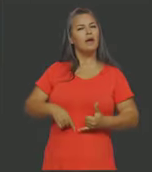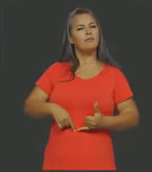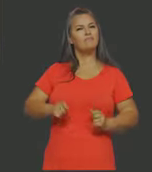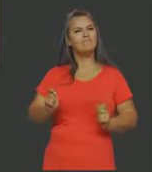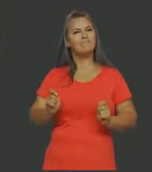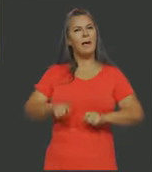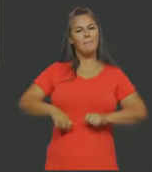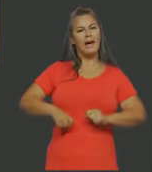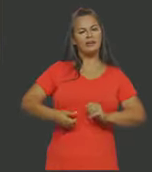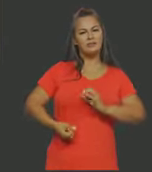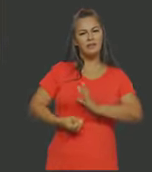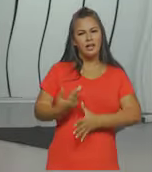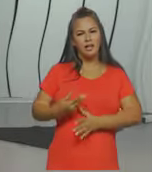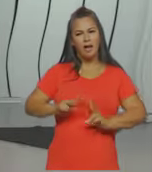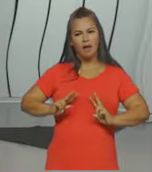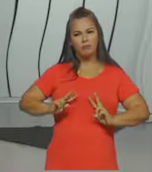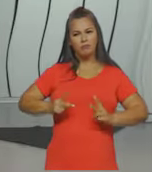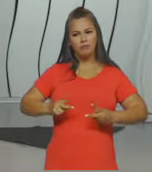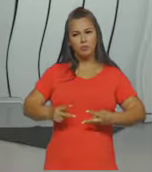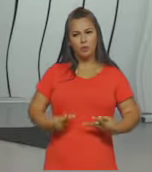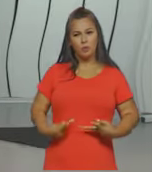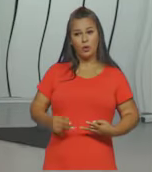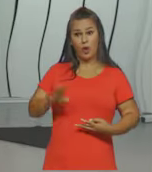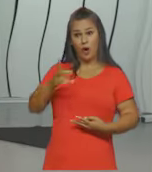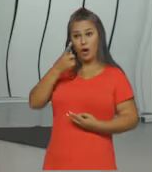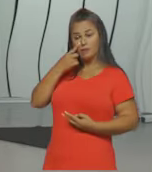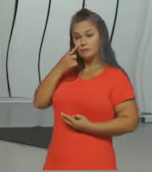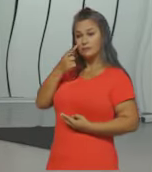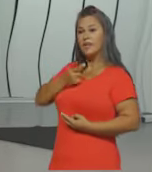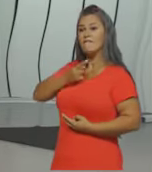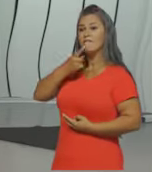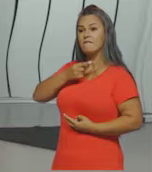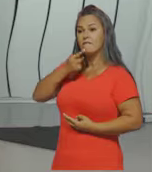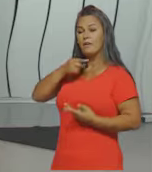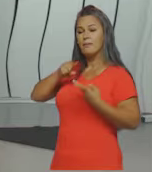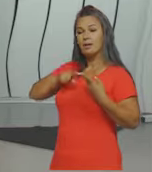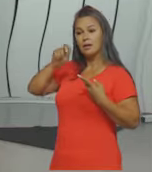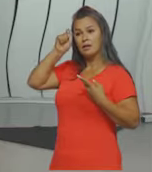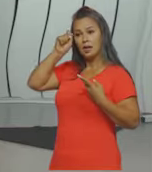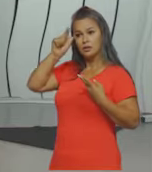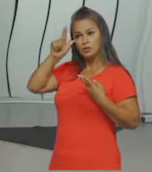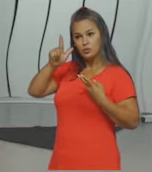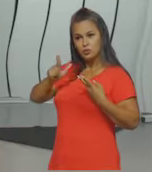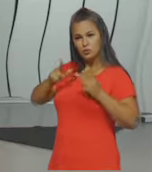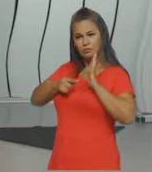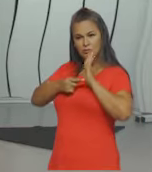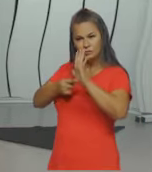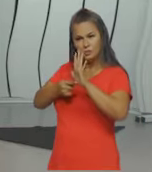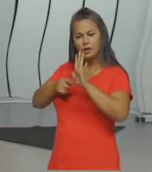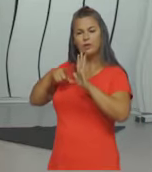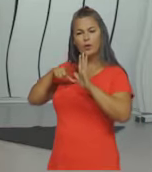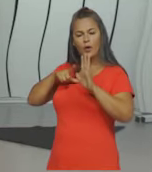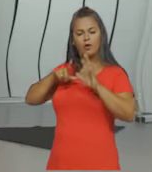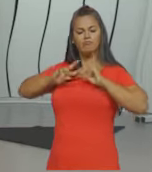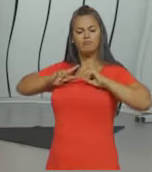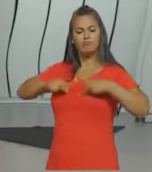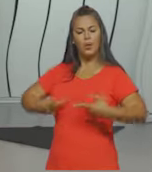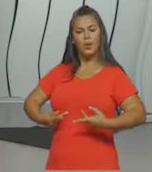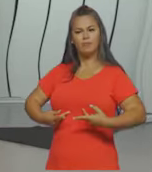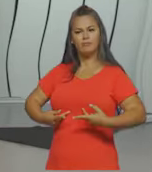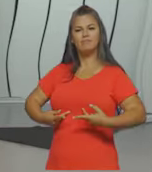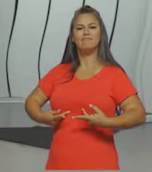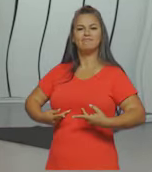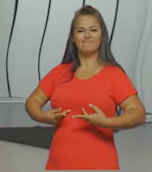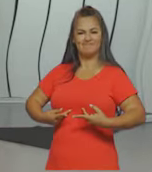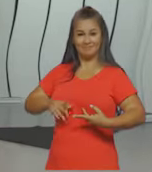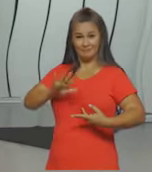hormônios. Essa listra vermelha aqui e azul mostra os níveis de hormônio aumentando. Então, o cérebro produz